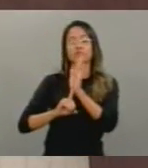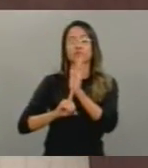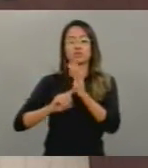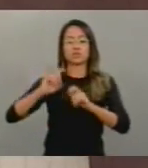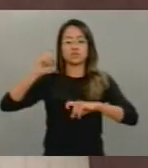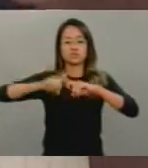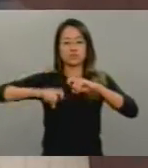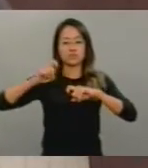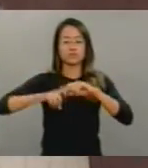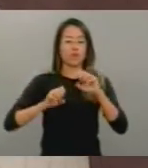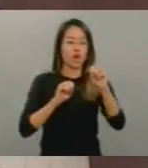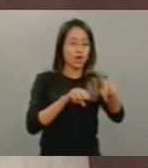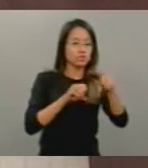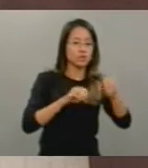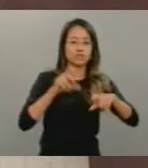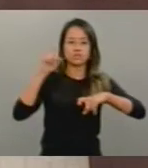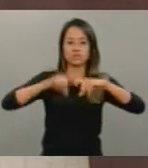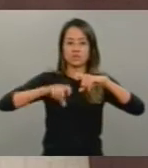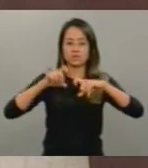educação sexual,